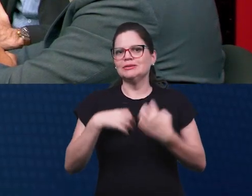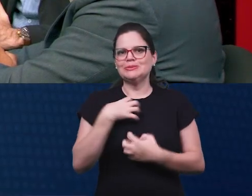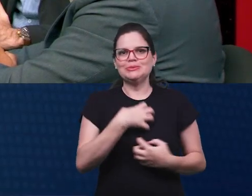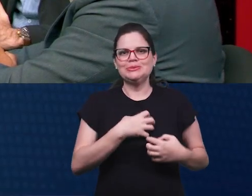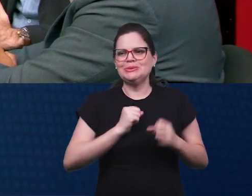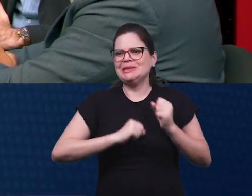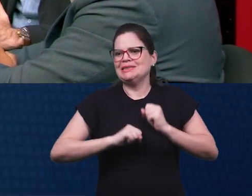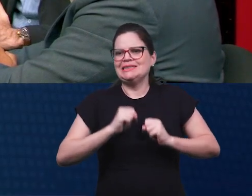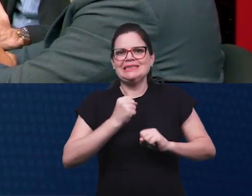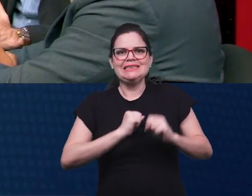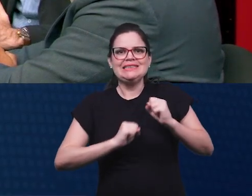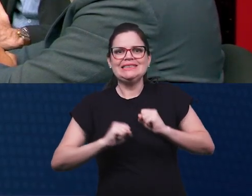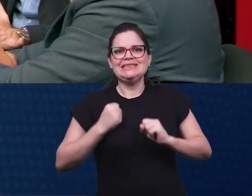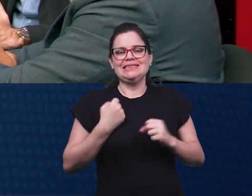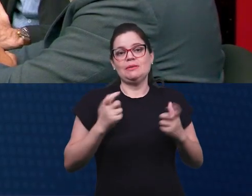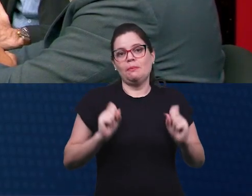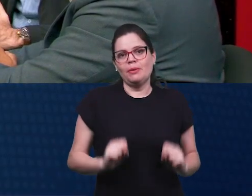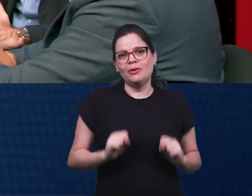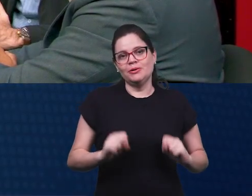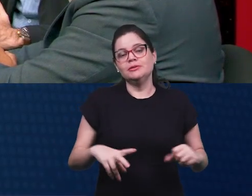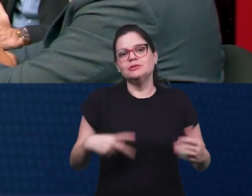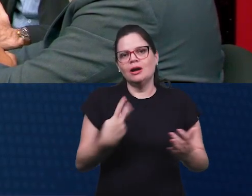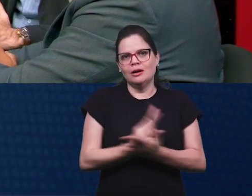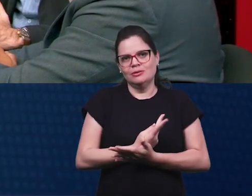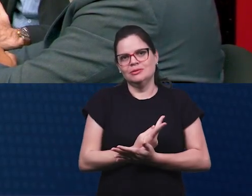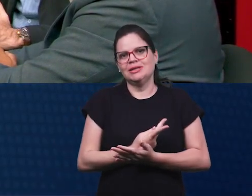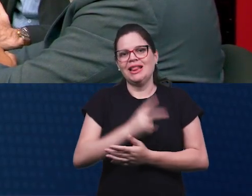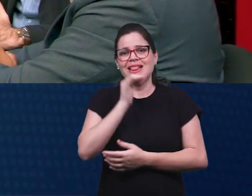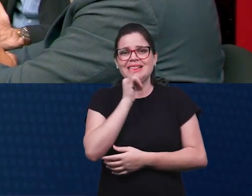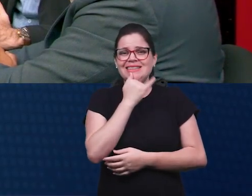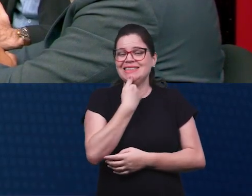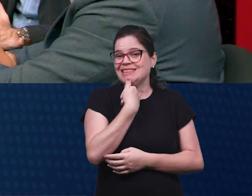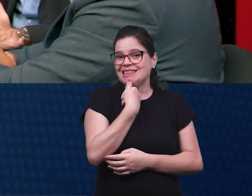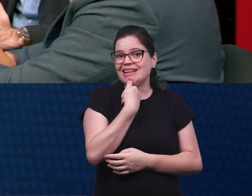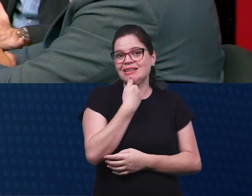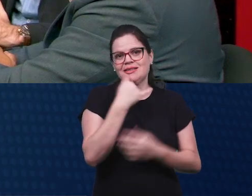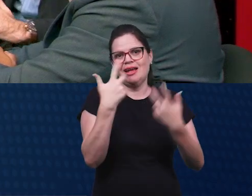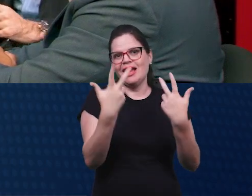de agonia, a sensação de tristeza.